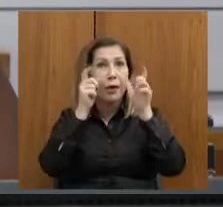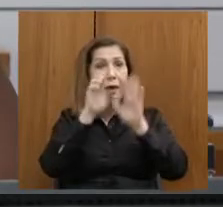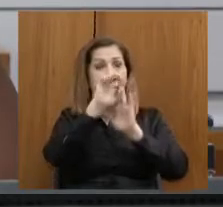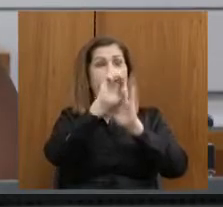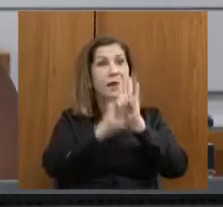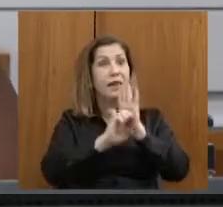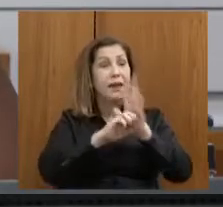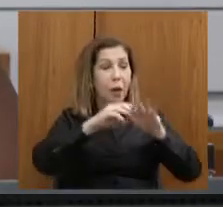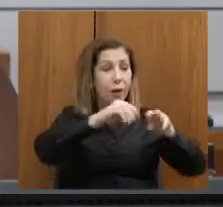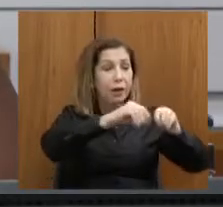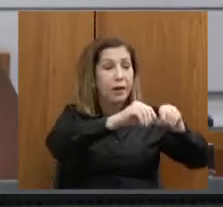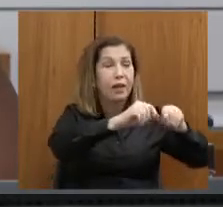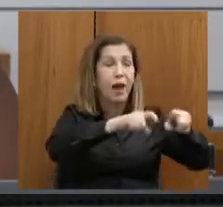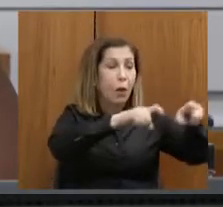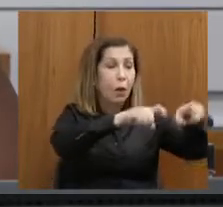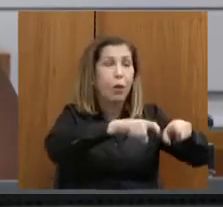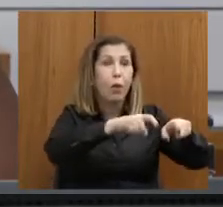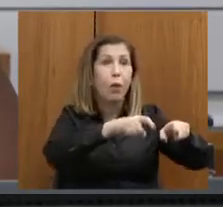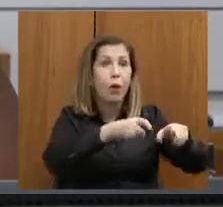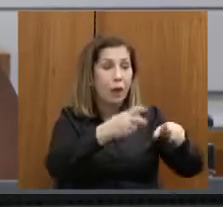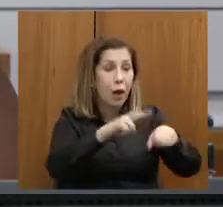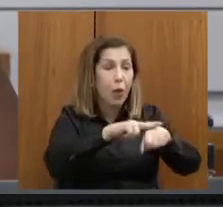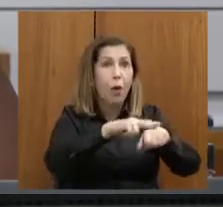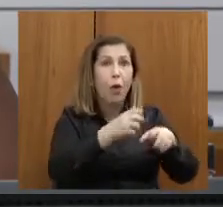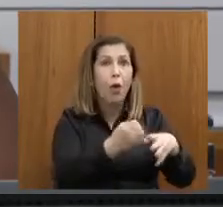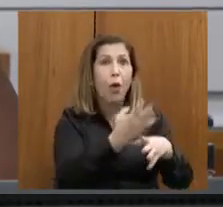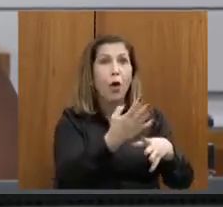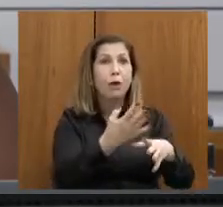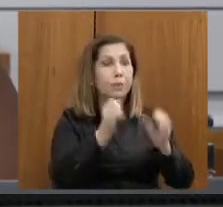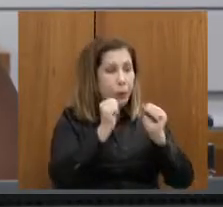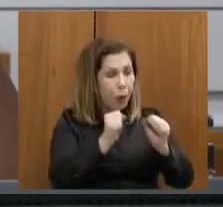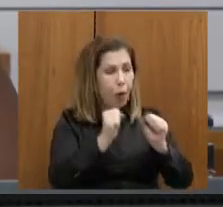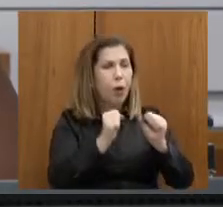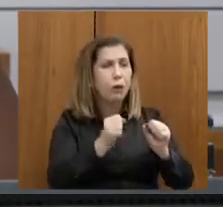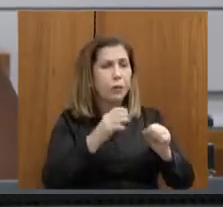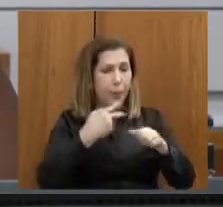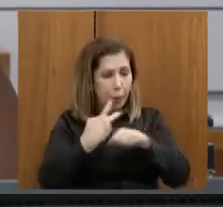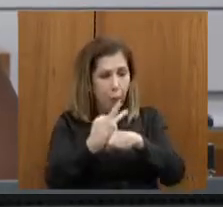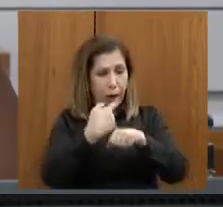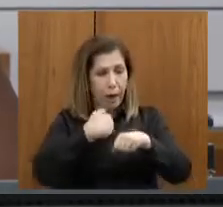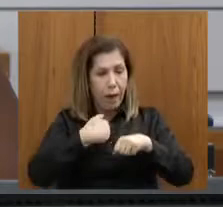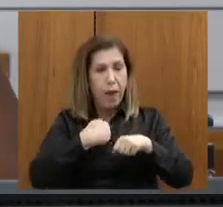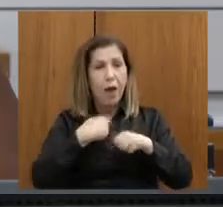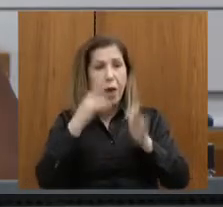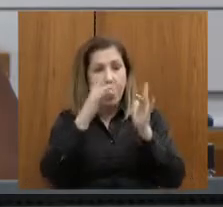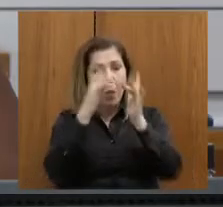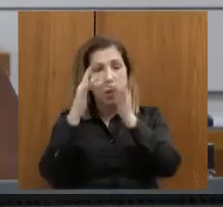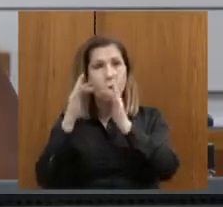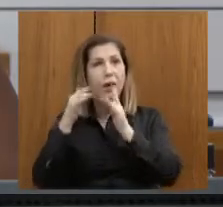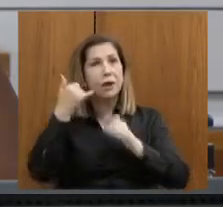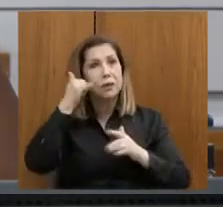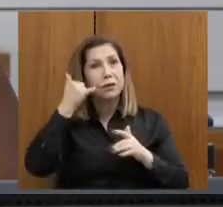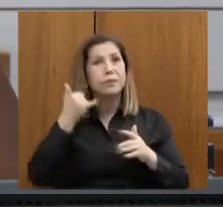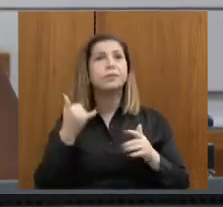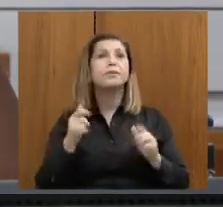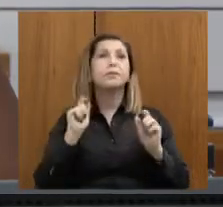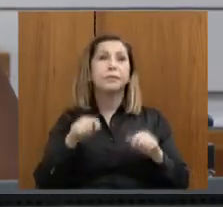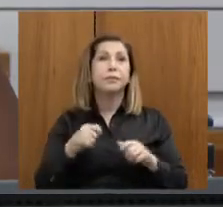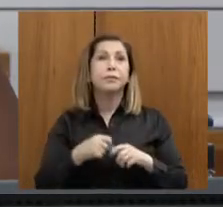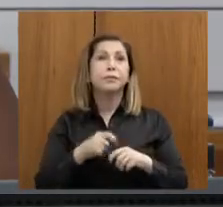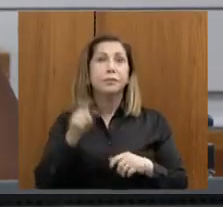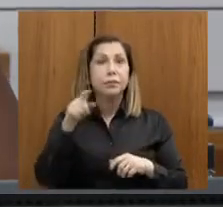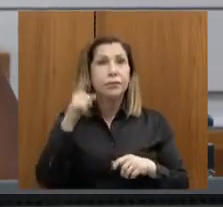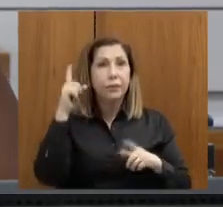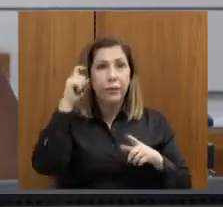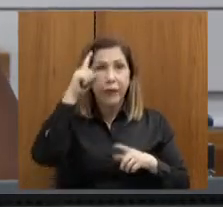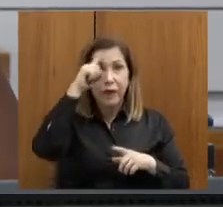Quintais produtivos se tiver alguma dúvida pode me procurar que eu passe o meu contato e eu ajudo vocês a fazer o contato aqui Se